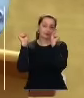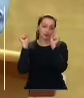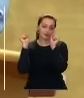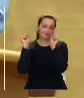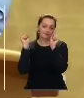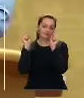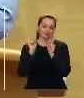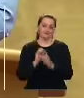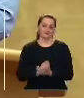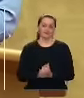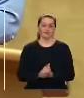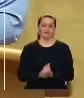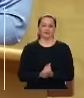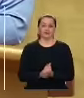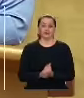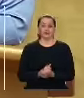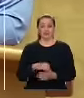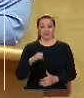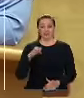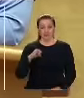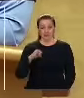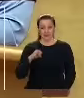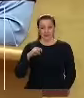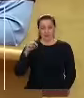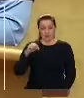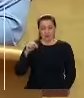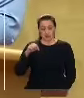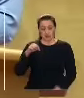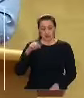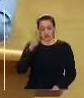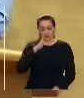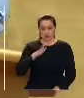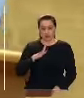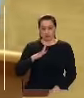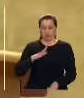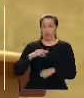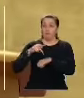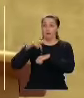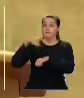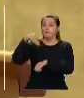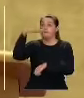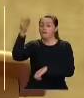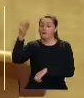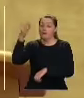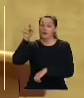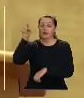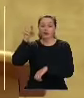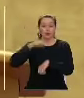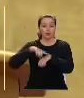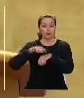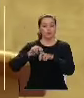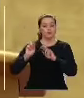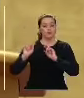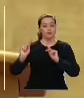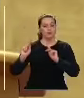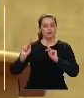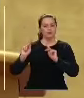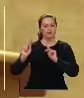se daqui para o outro lado do mundo, o tempo já conta diferente, e no céu?